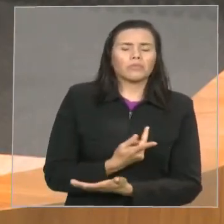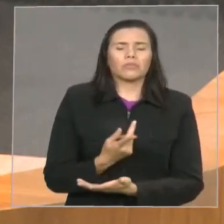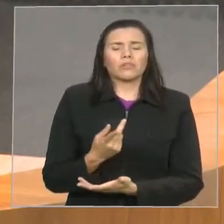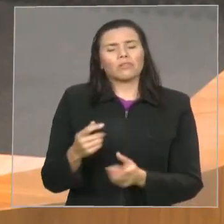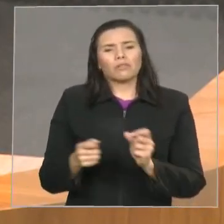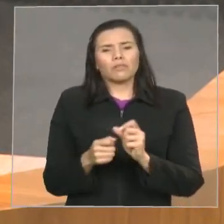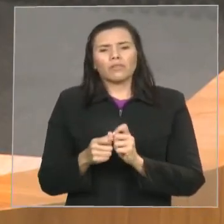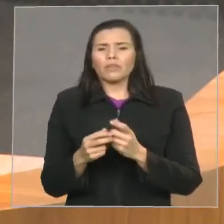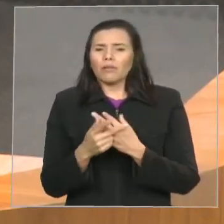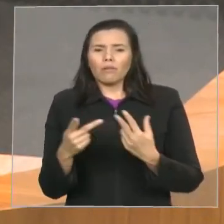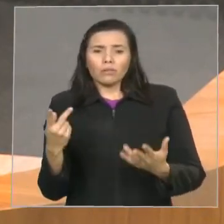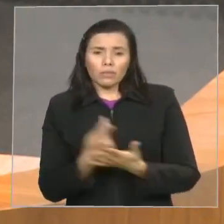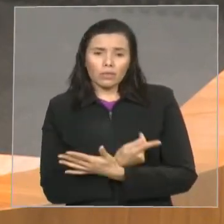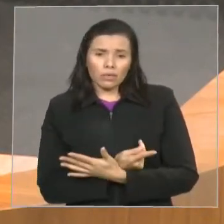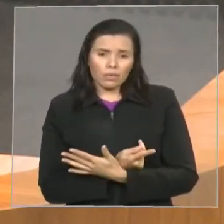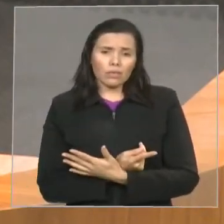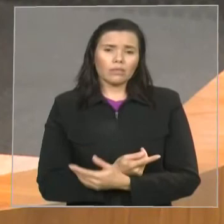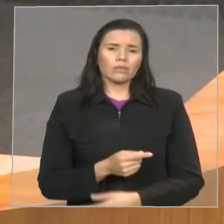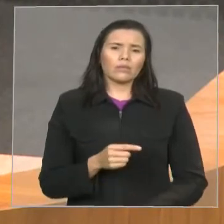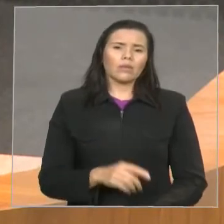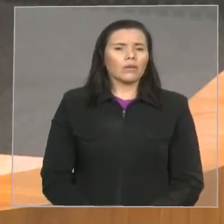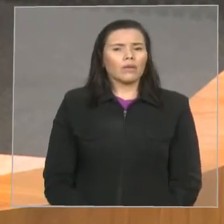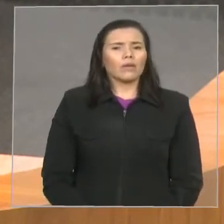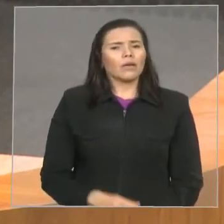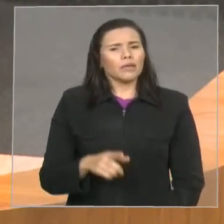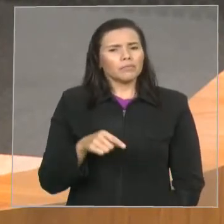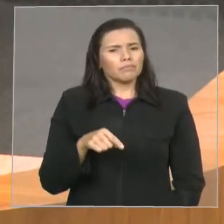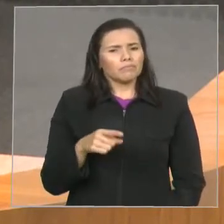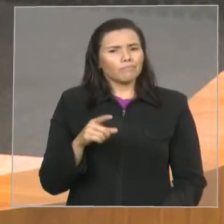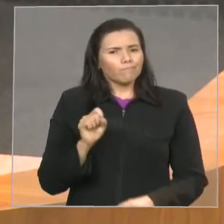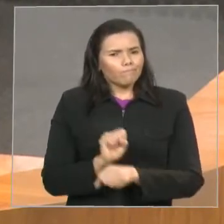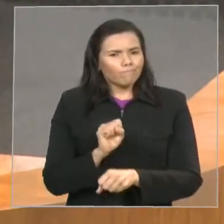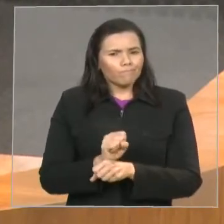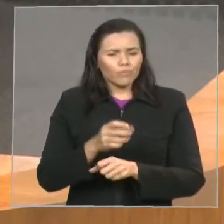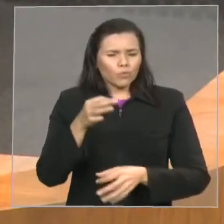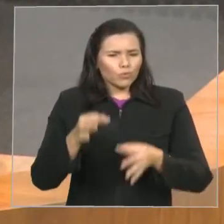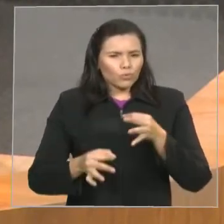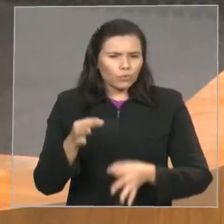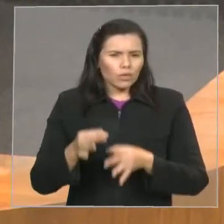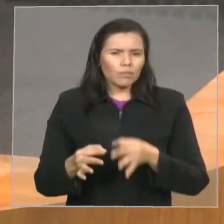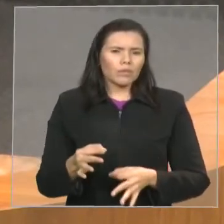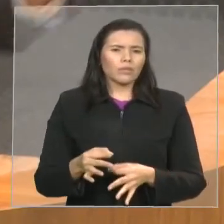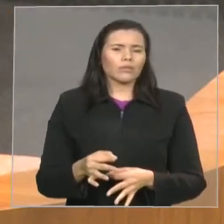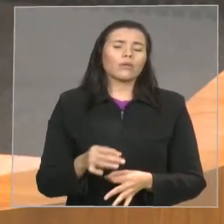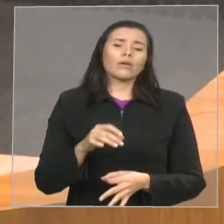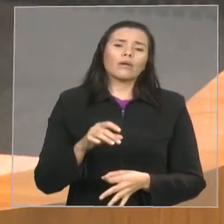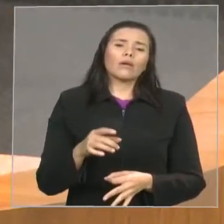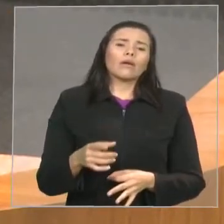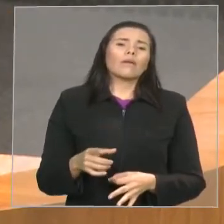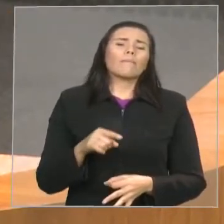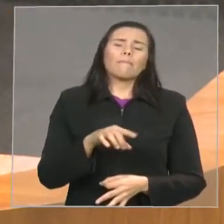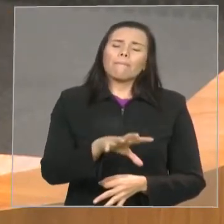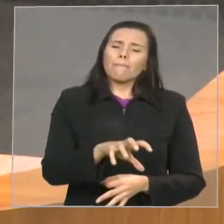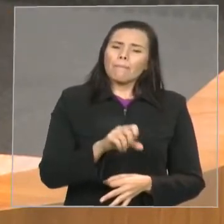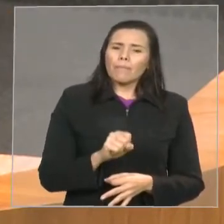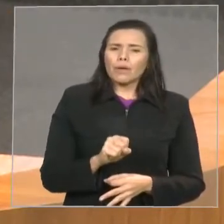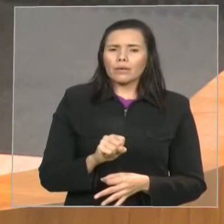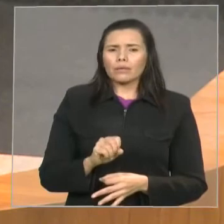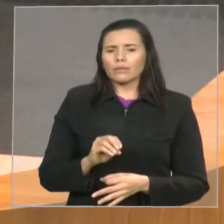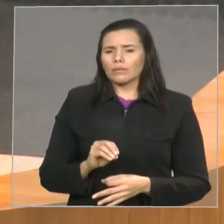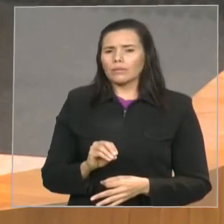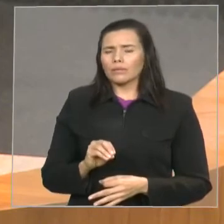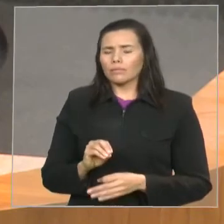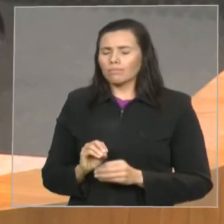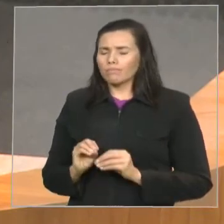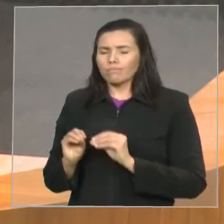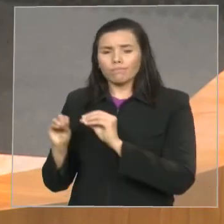julgado o processo, aí sim, aí ele possa ser um preso comum, mas separado dos demais presos, como fala a lei da execução